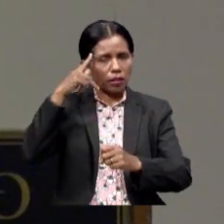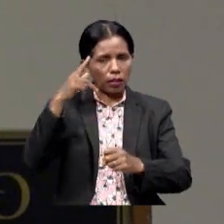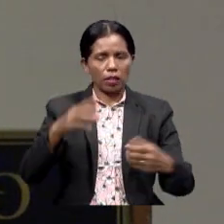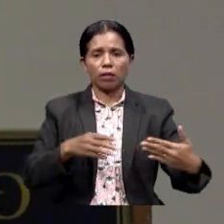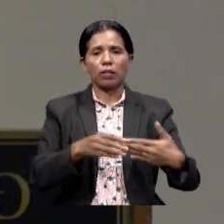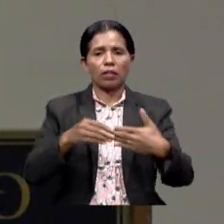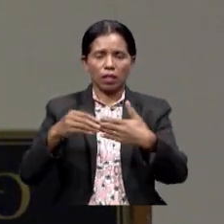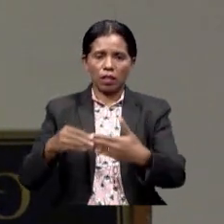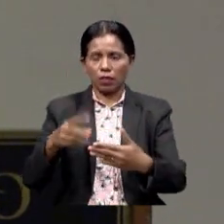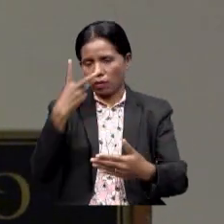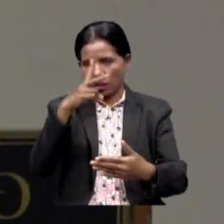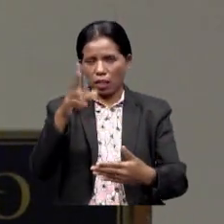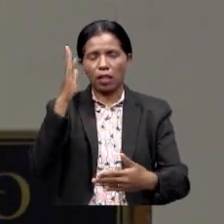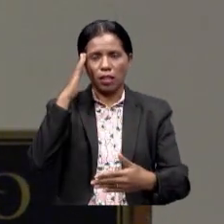decisão.